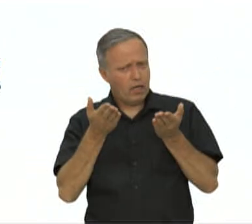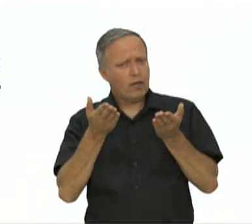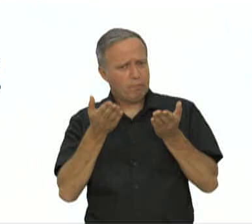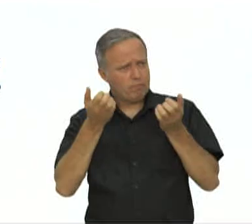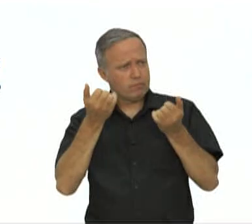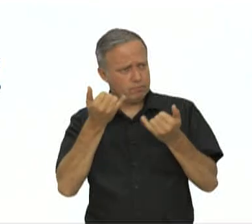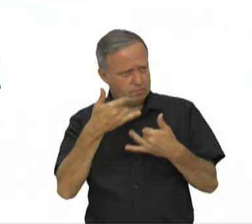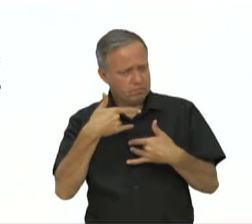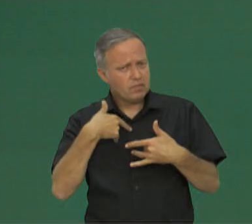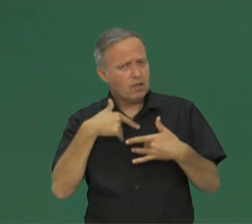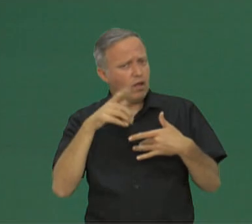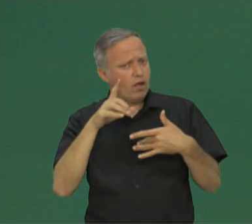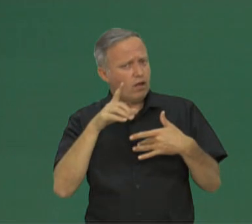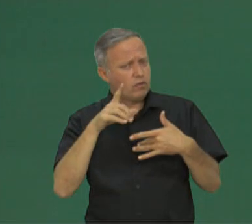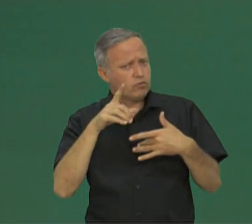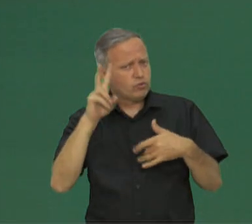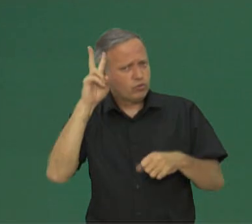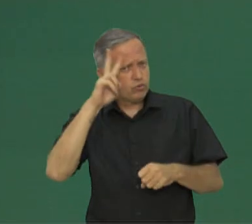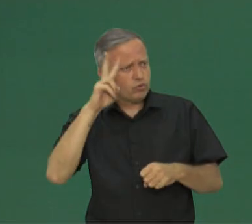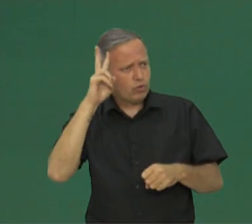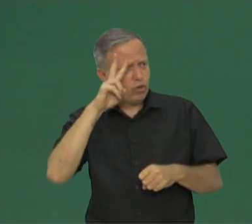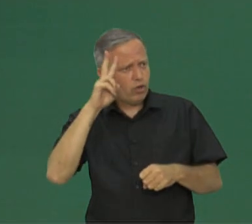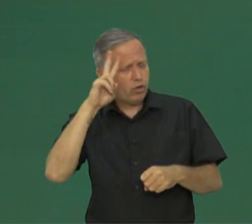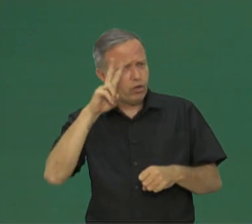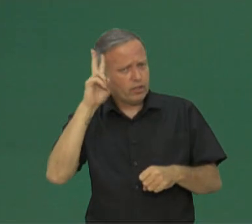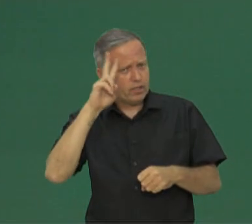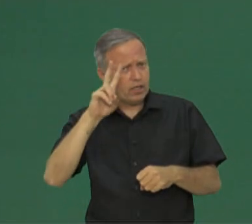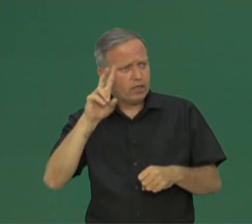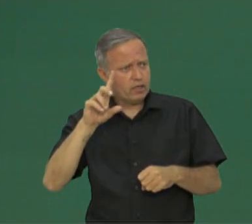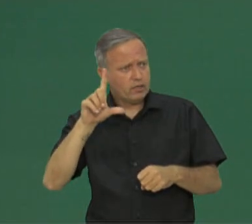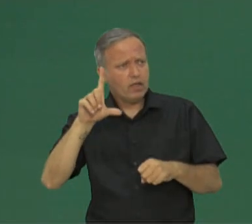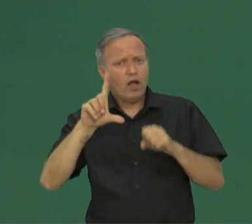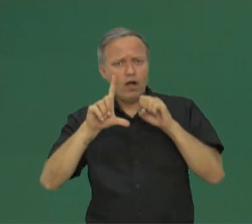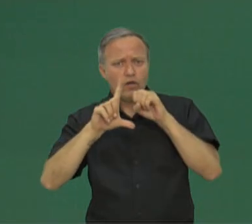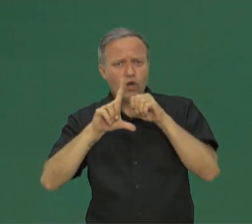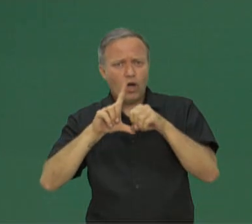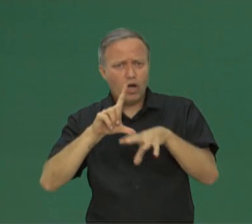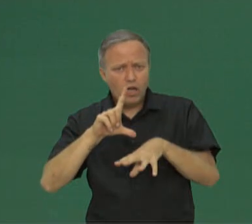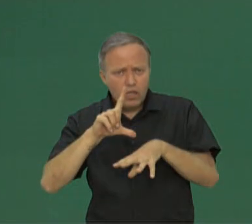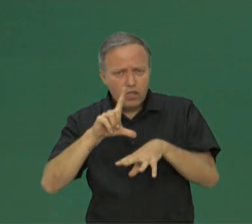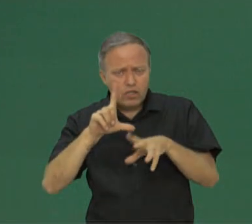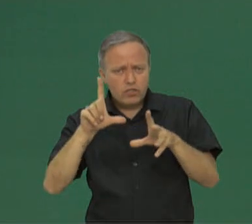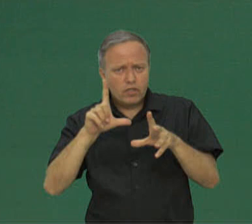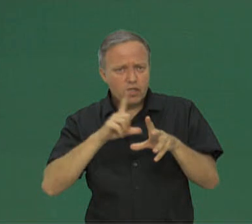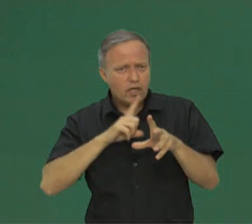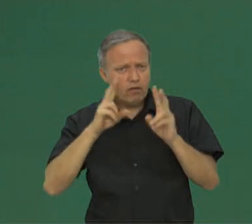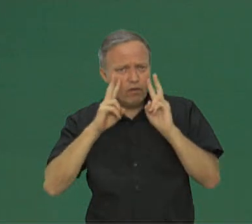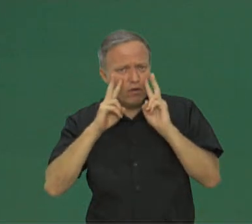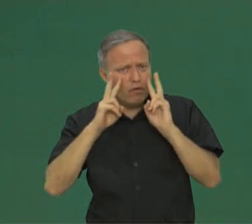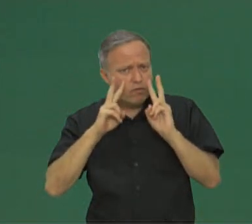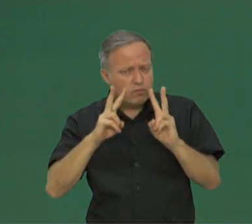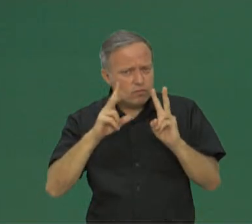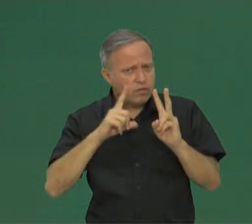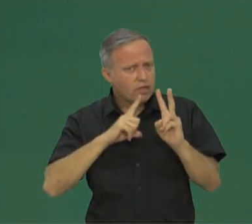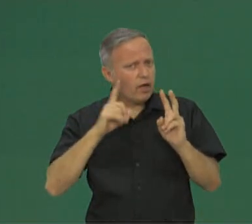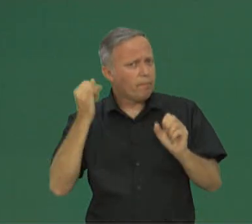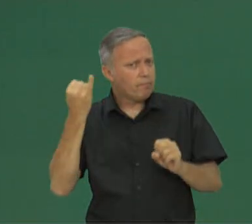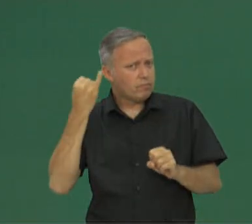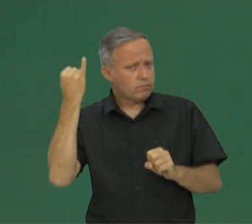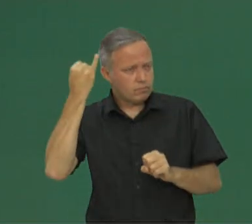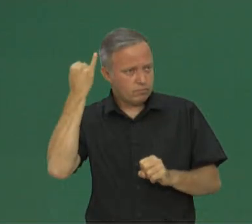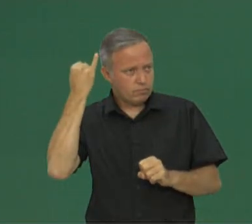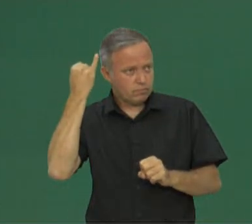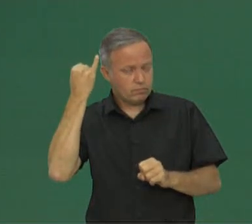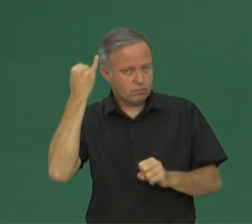aquele documentário, né, sobre o lixo extraordinário que ele fez e que tinha concorrido ao Oscar, lembra? Ainda falei para vocês,